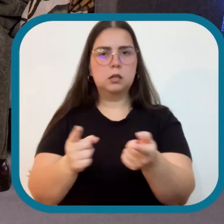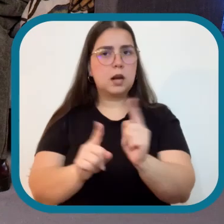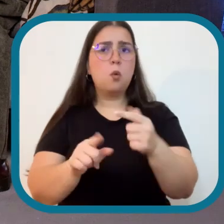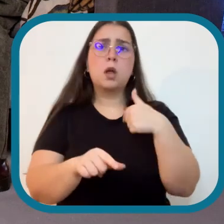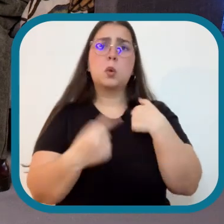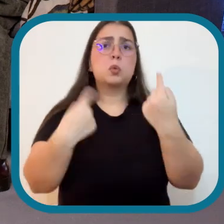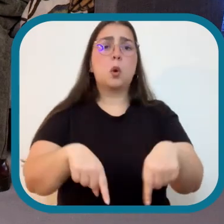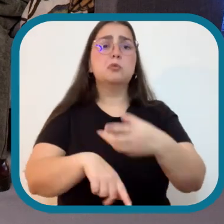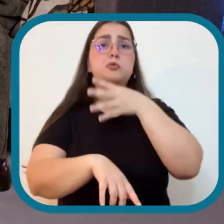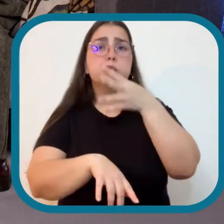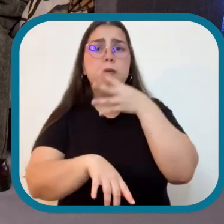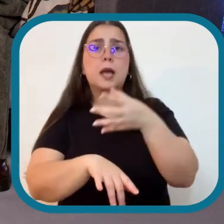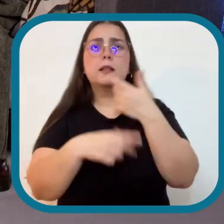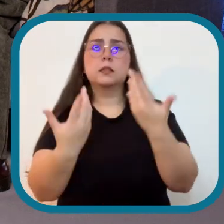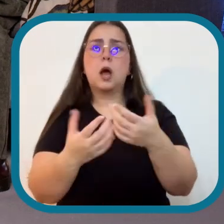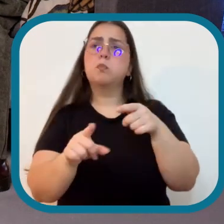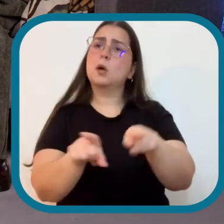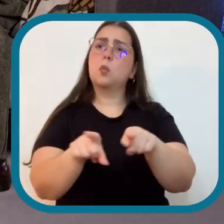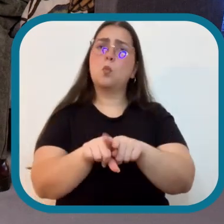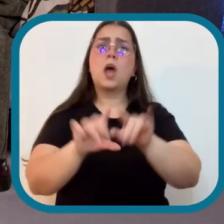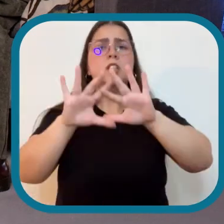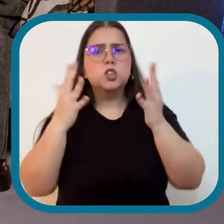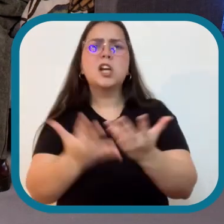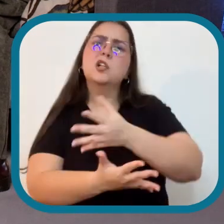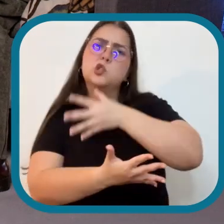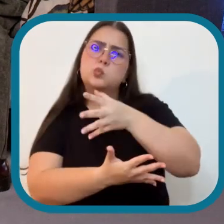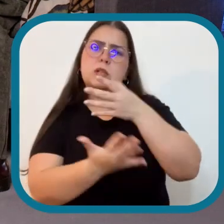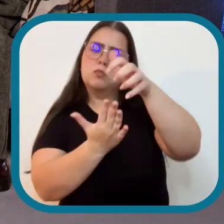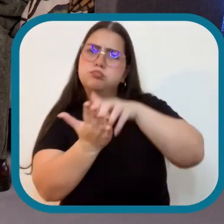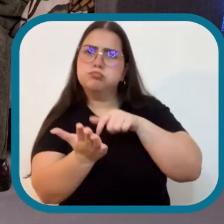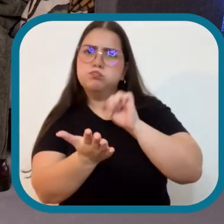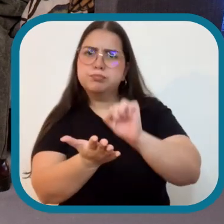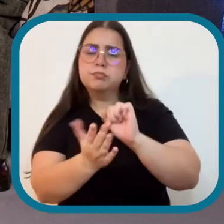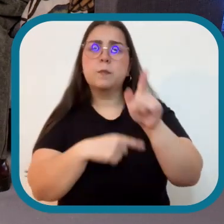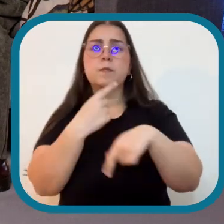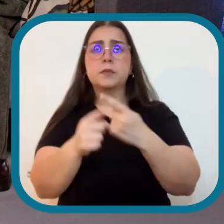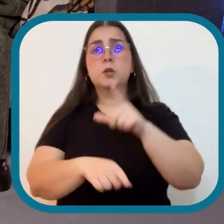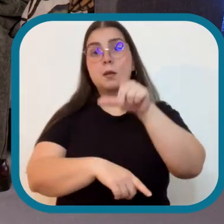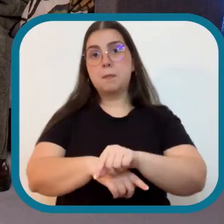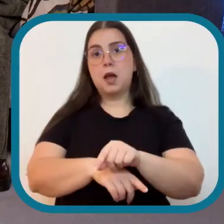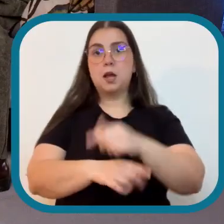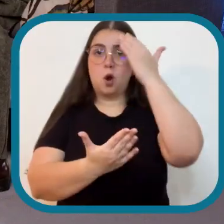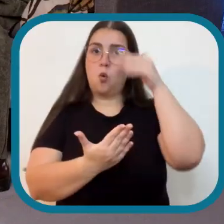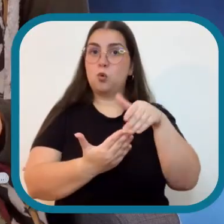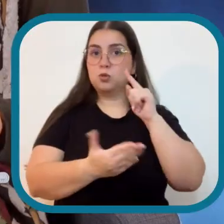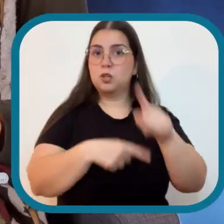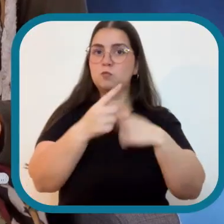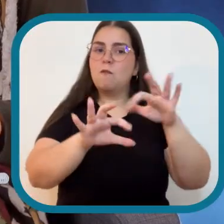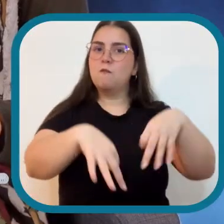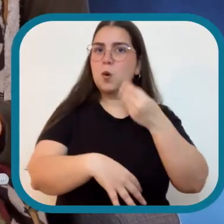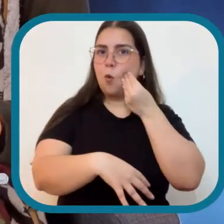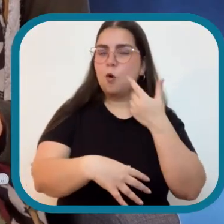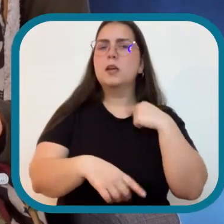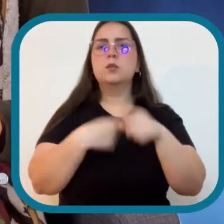Eu simplesmente expliquei como é que era o enredo, como é que era a história, expliquei qual era, aliás, até a conclusão, como é que